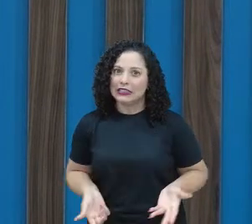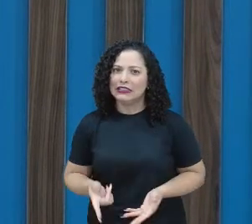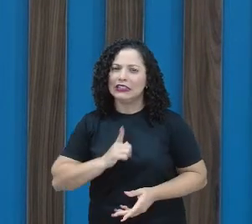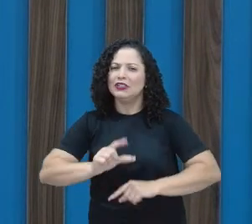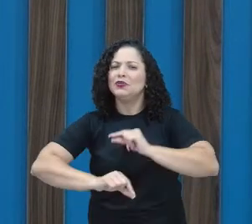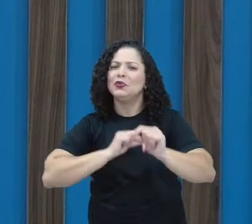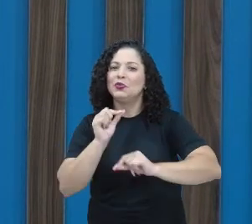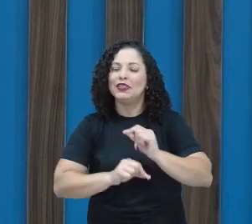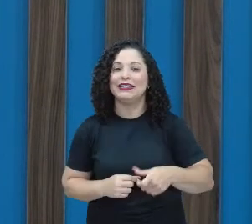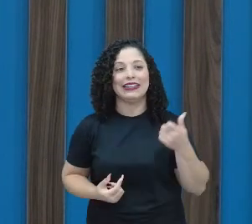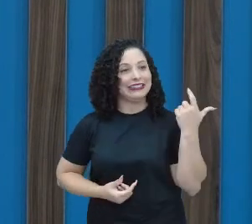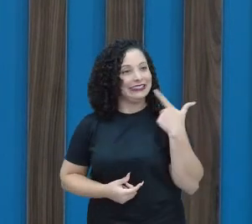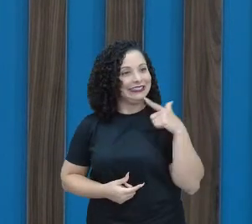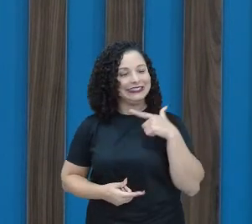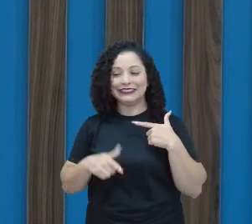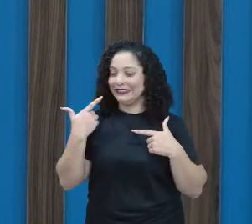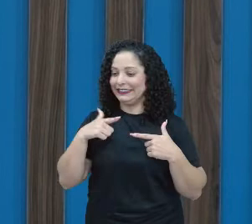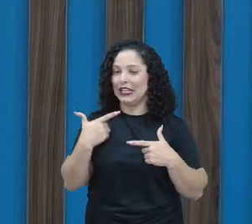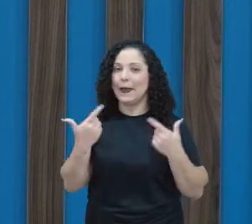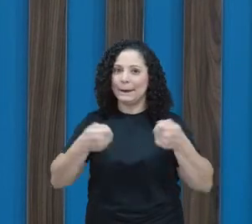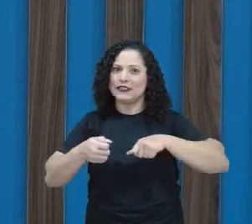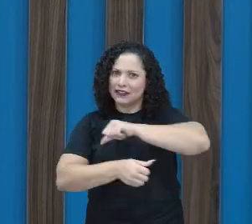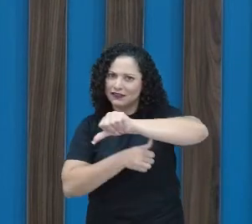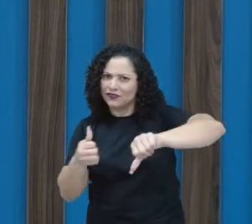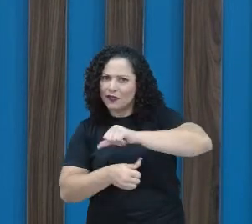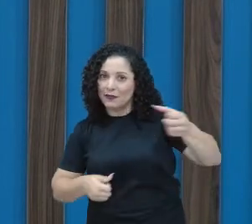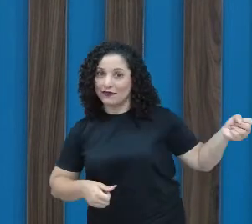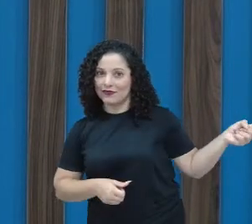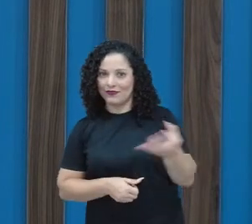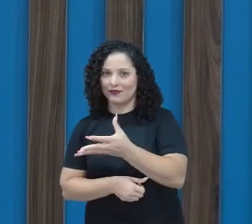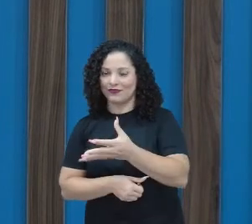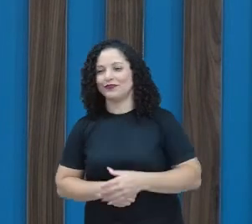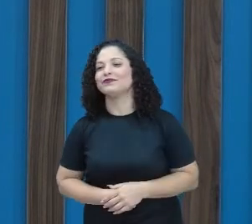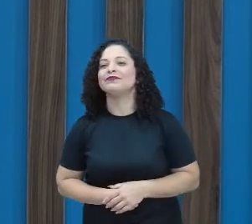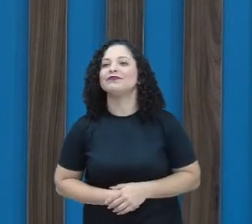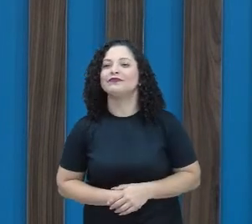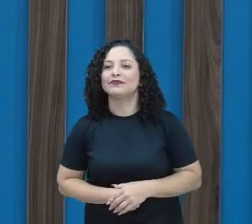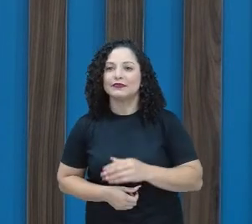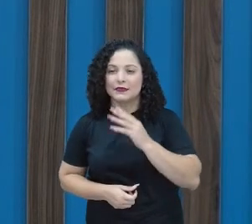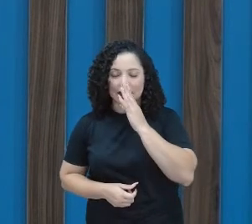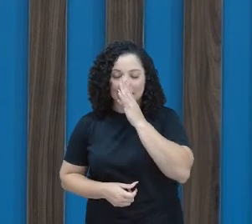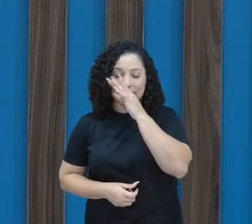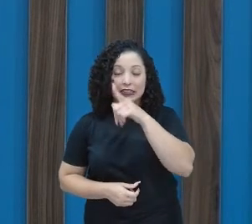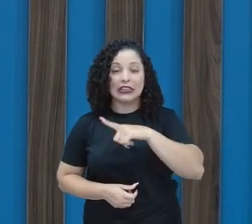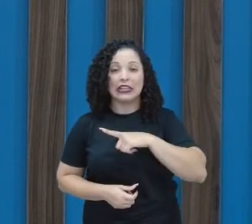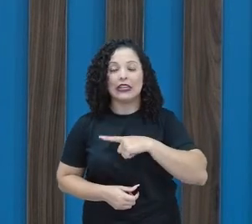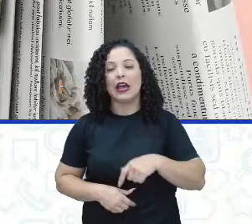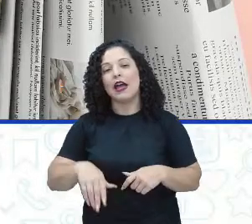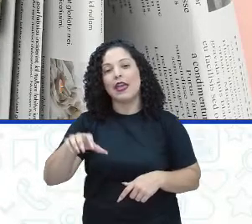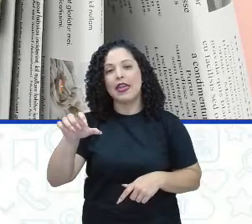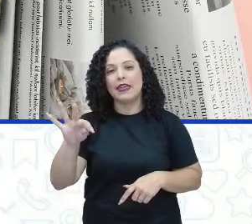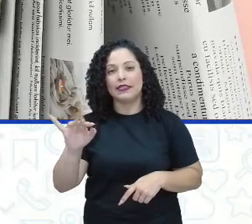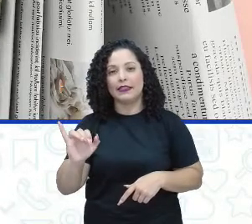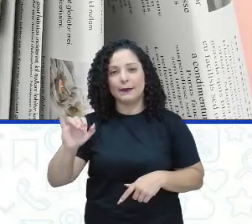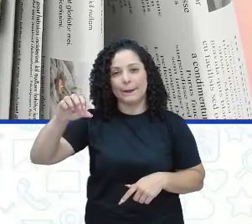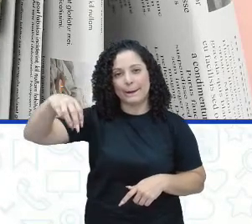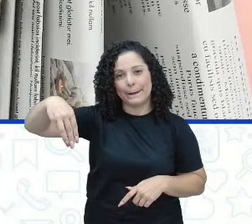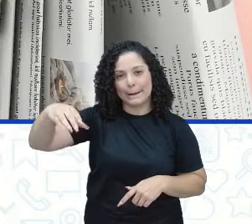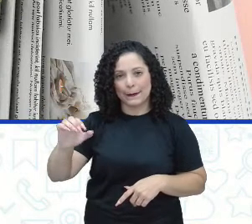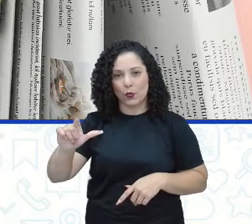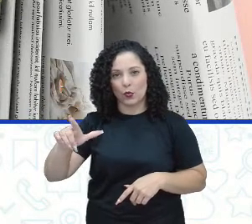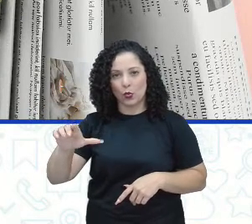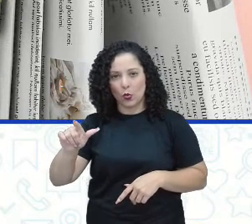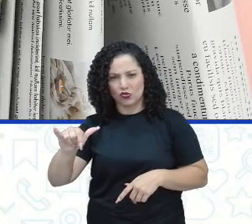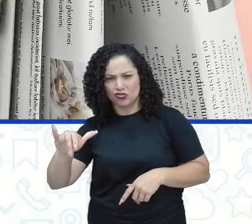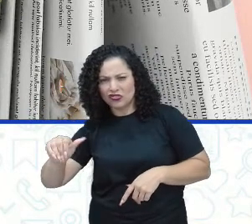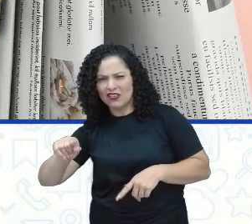né? A comédia tem que dar uma renovada. isso. Ó, a etimologia, ou seja, a etimologia estuda